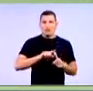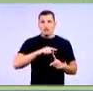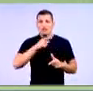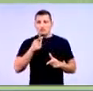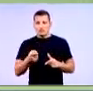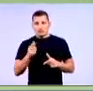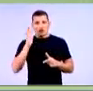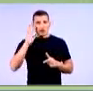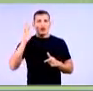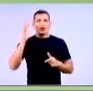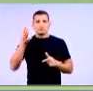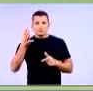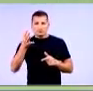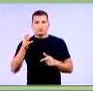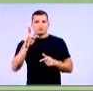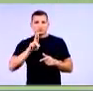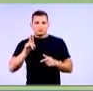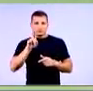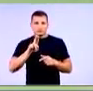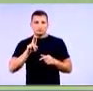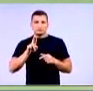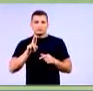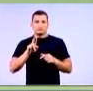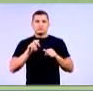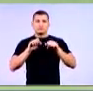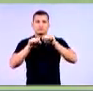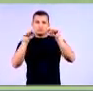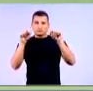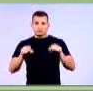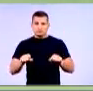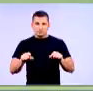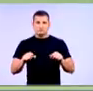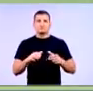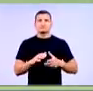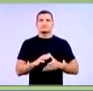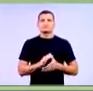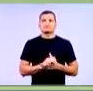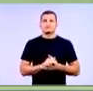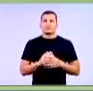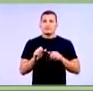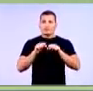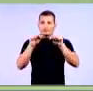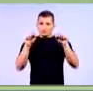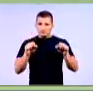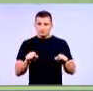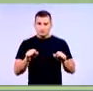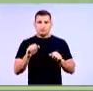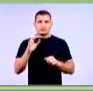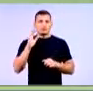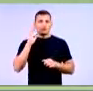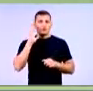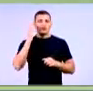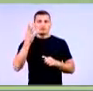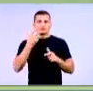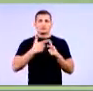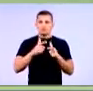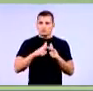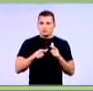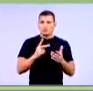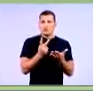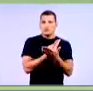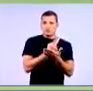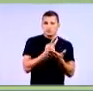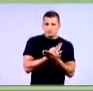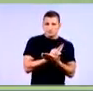resolver através de uma solução sistêmica, né? Então o sistema ele vem para resolver esse problema que estava acontecendo em